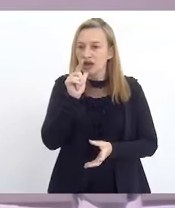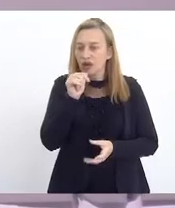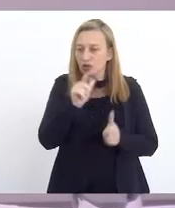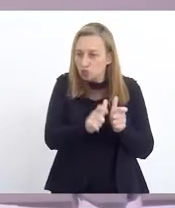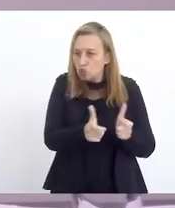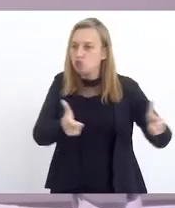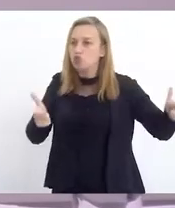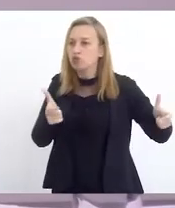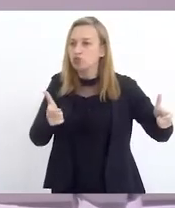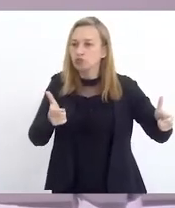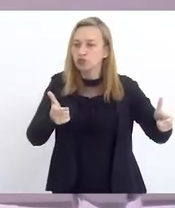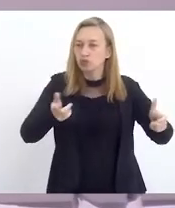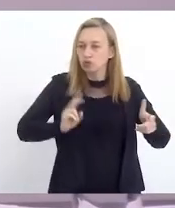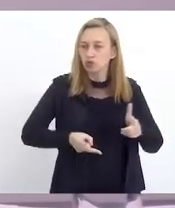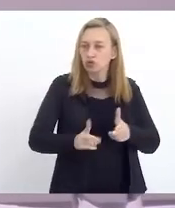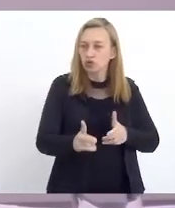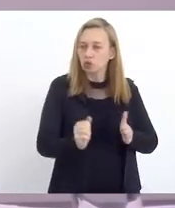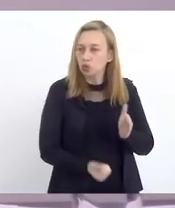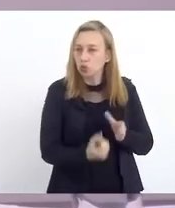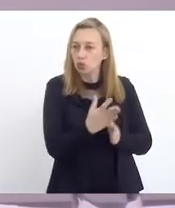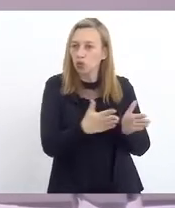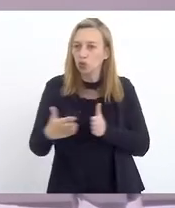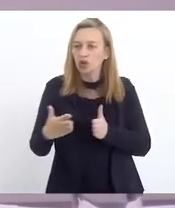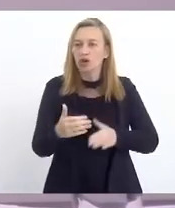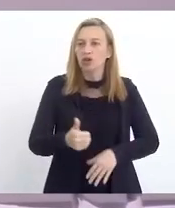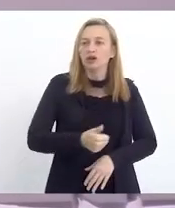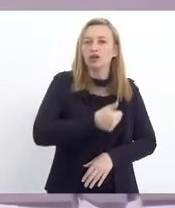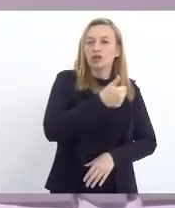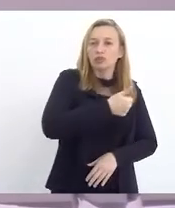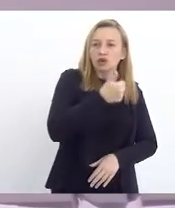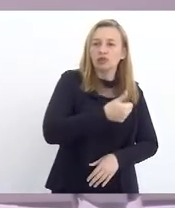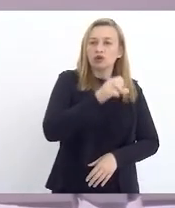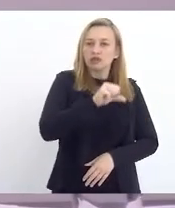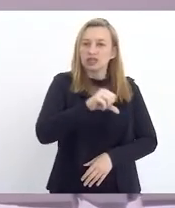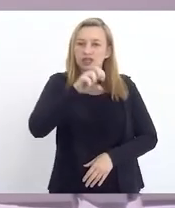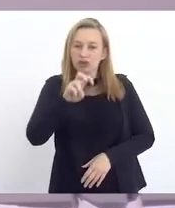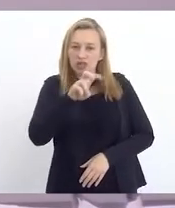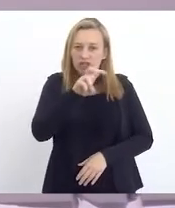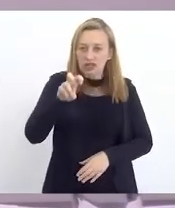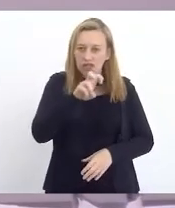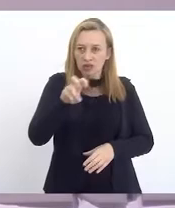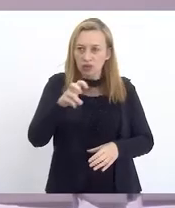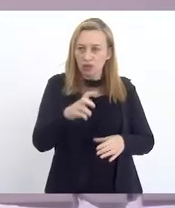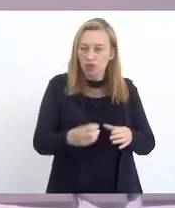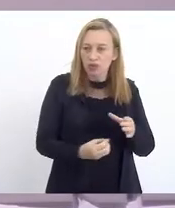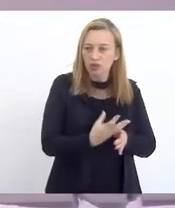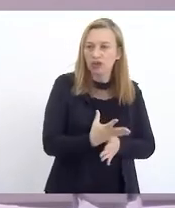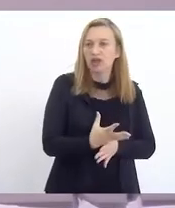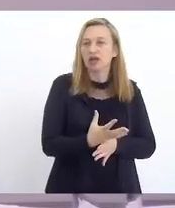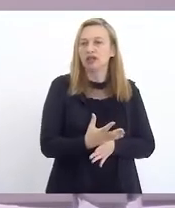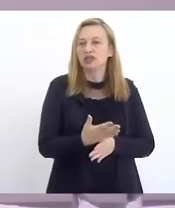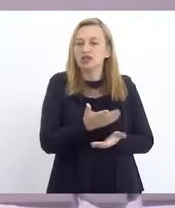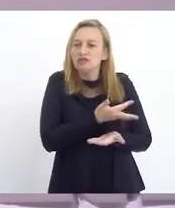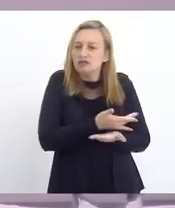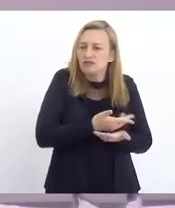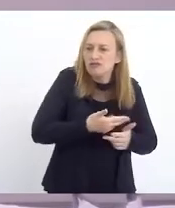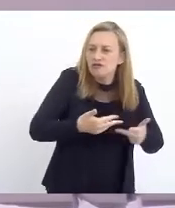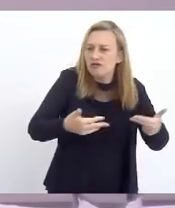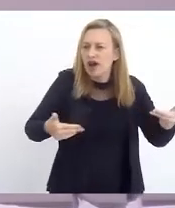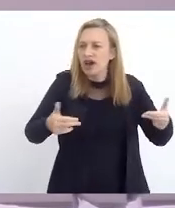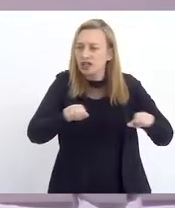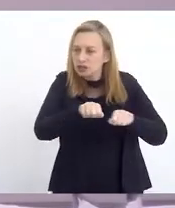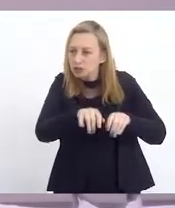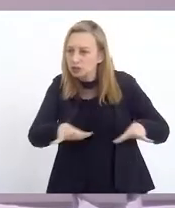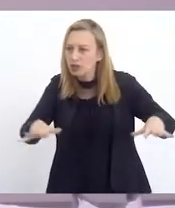contínua. Desde a inauguração da primeira etapa, em 1955, e ela passou por sucessivas ampliações, e hoje